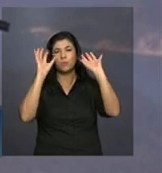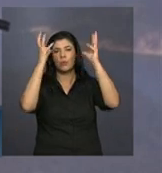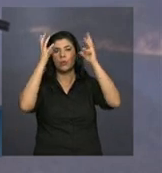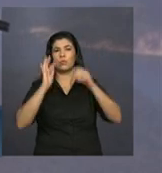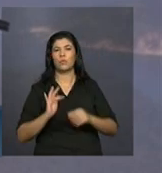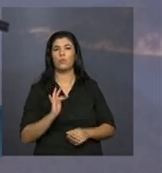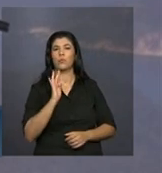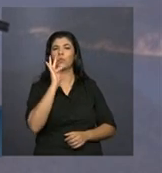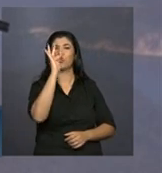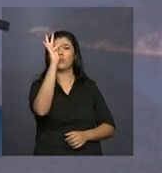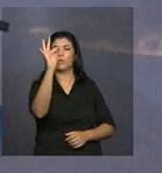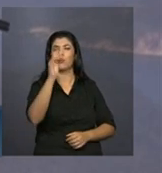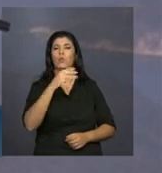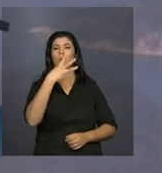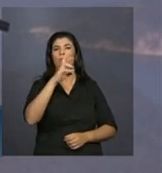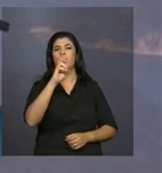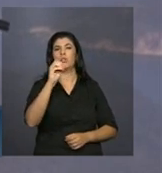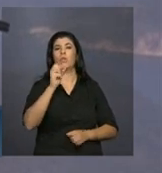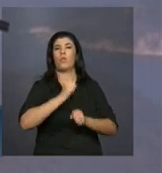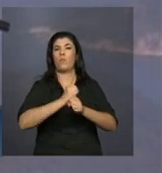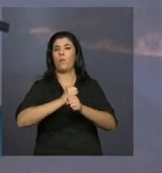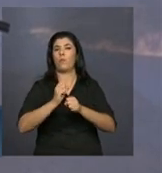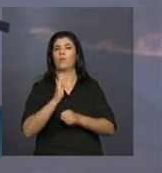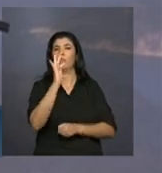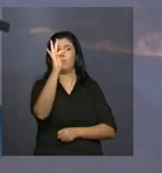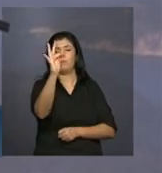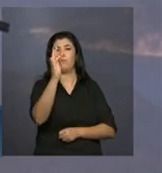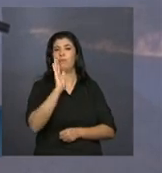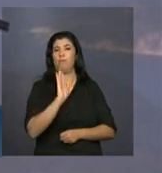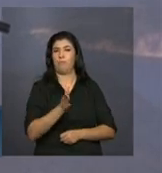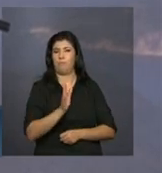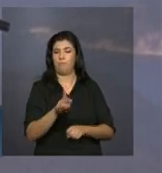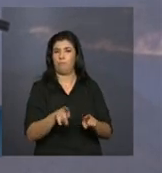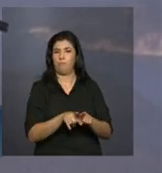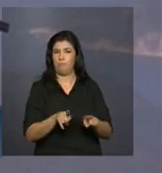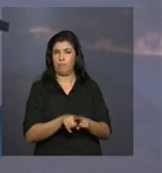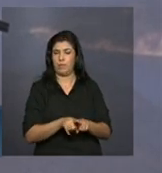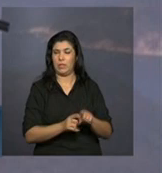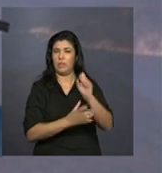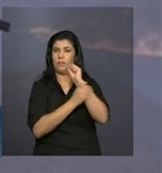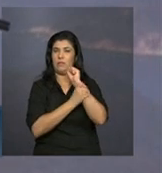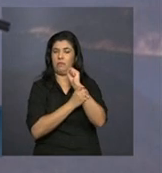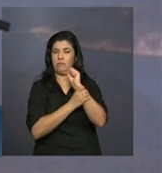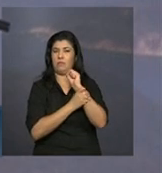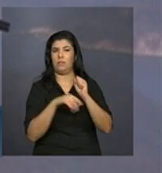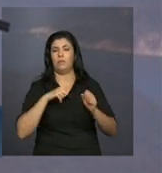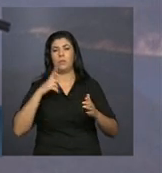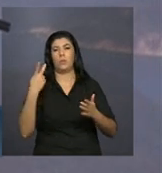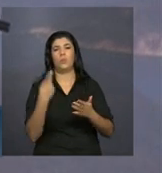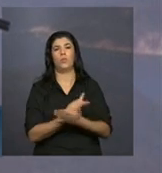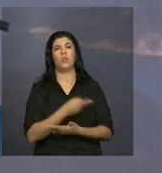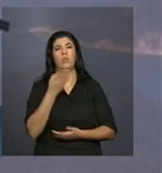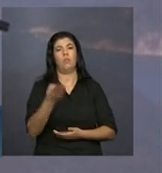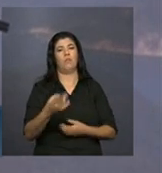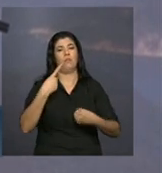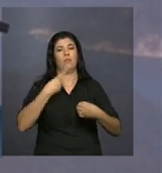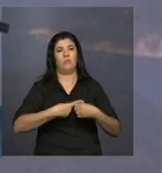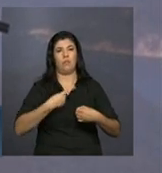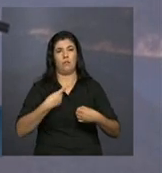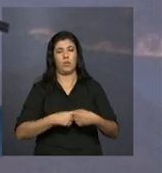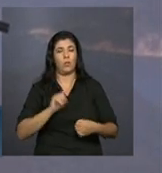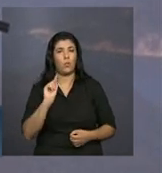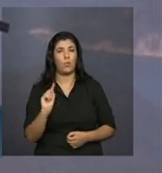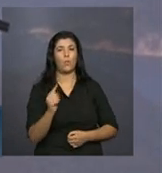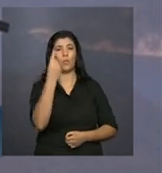os próximos 450 anos, garantindo que essa seja a cidade,